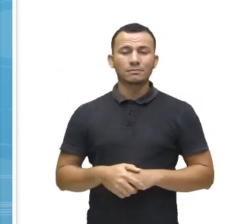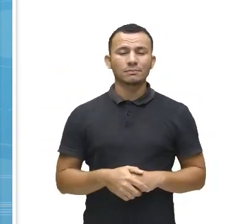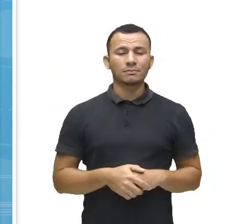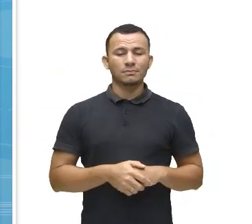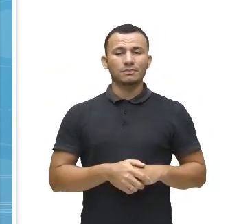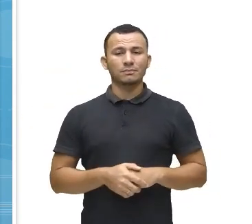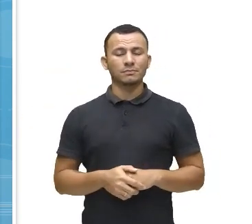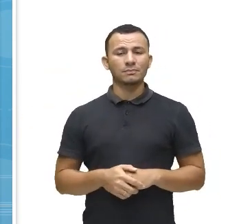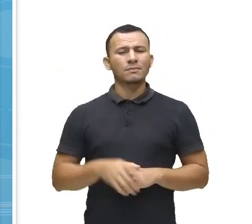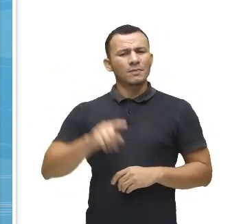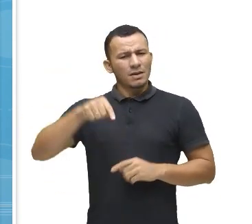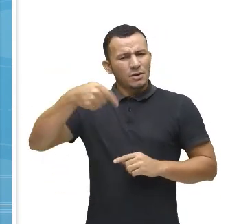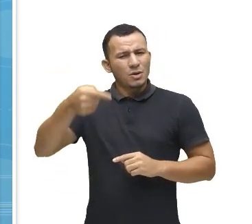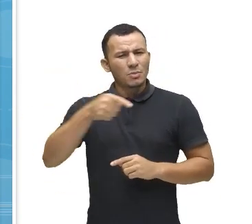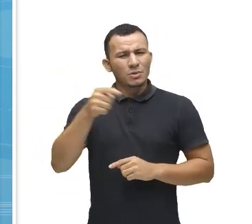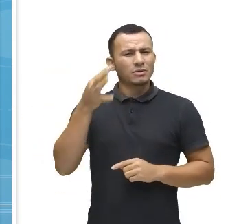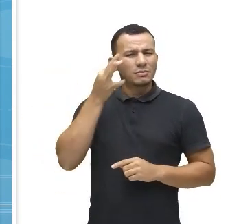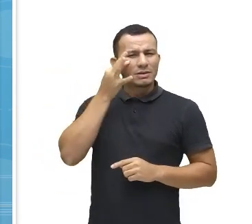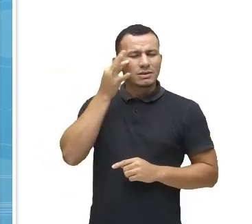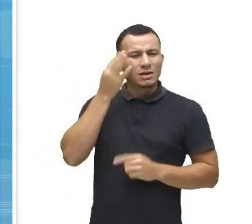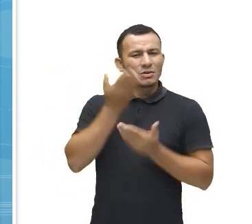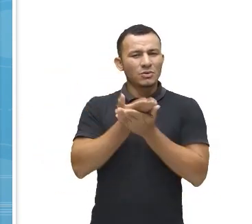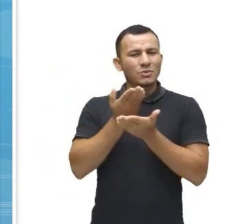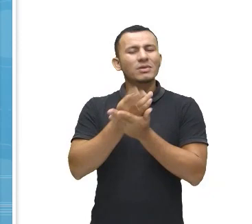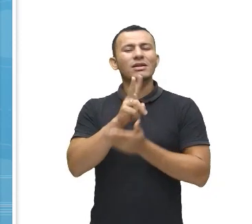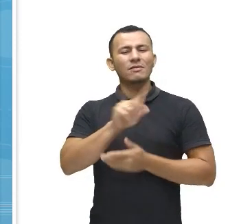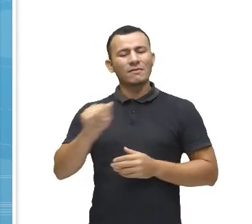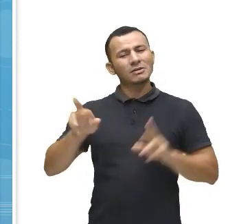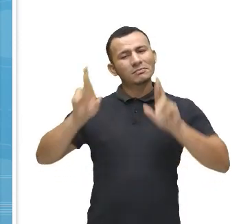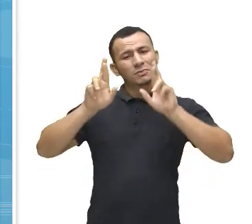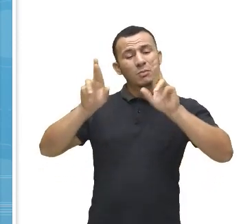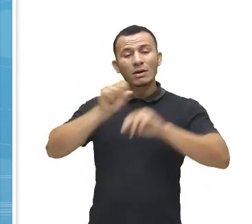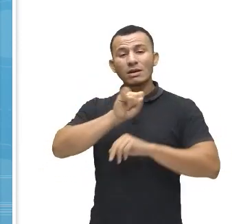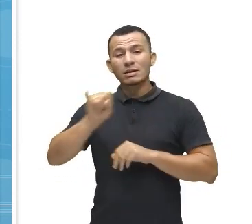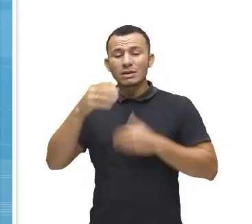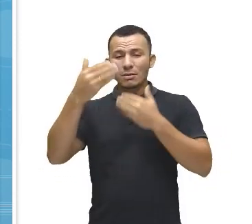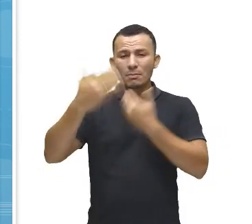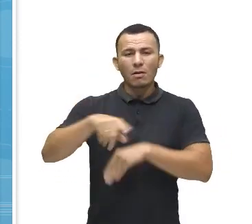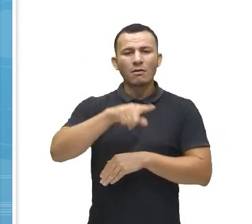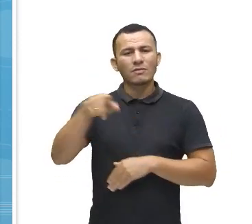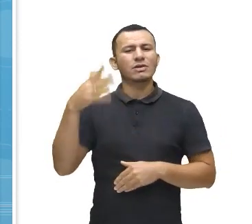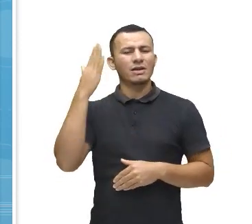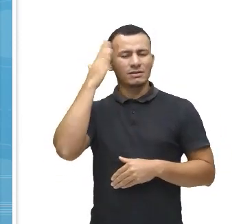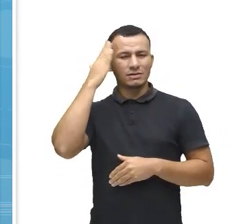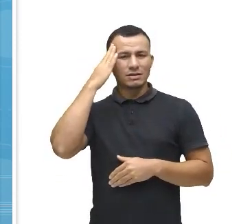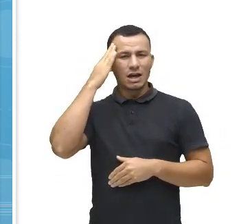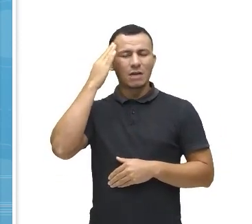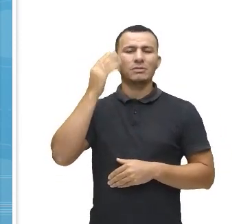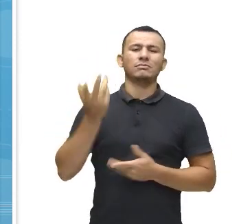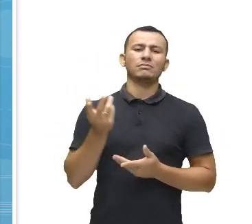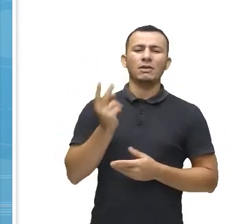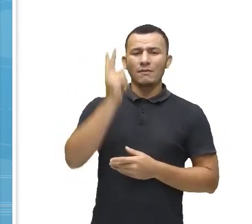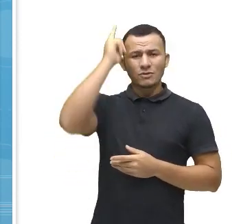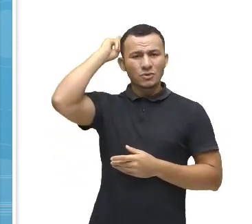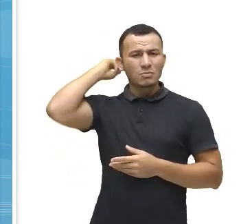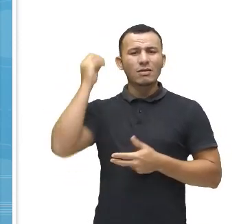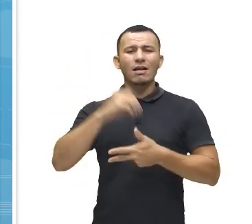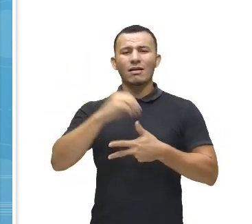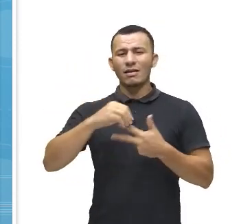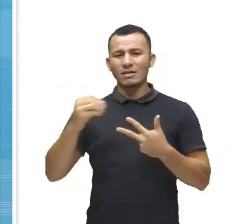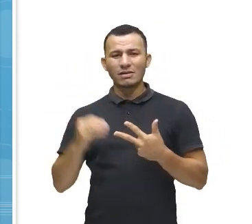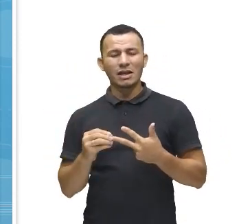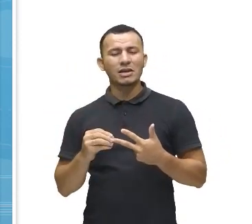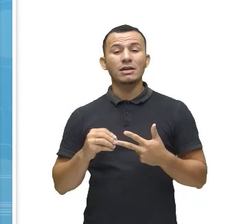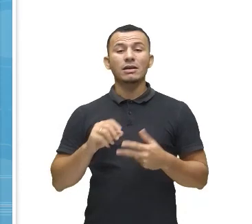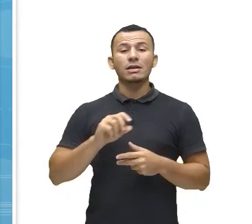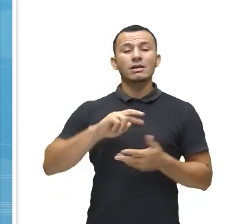ensino presencial, a gente espera que seja em breve. Se cair numa prova, daqui a pouco, daqui a alguns anos, em vestibulares e Enem, o que era um